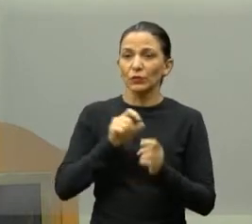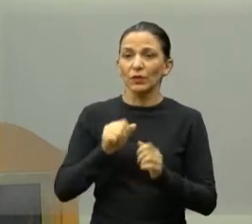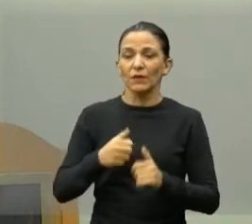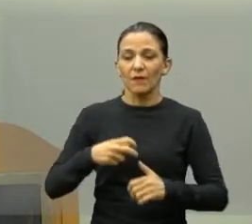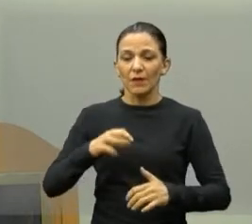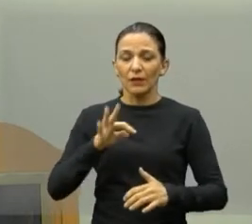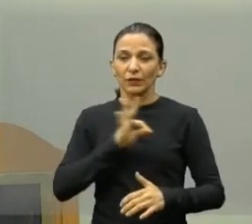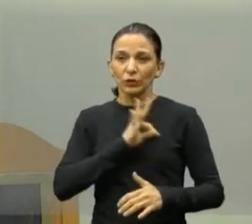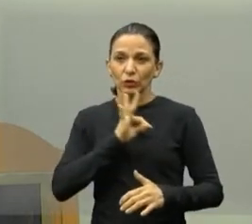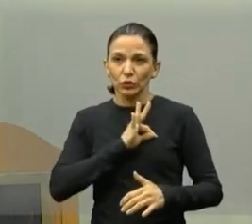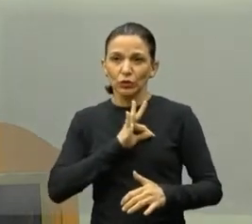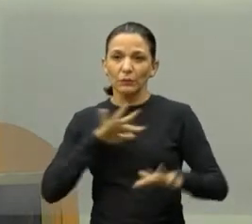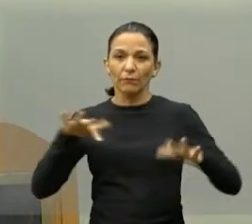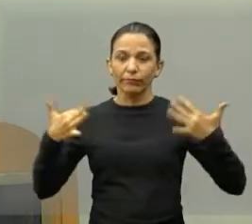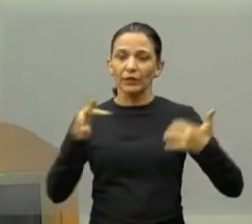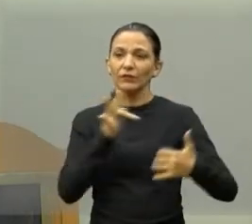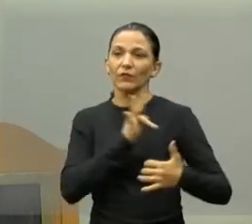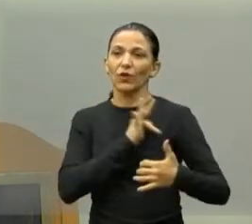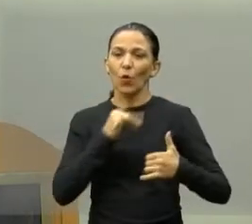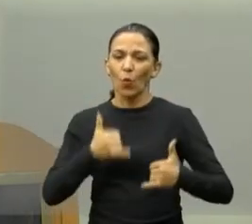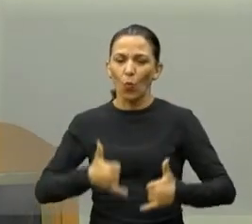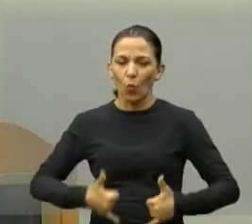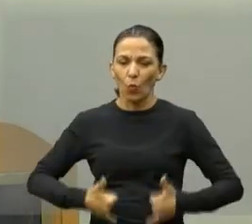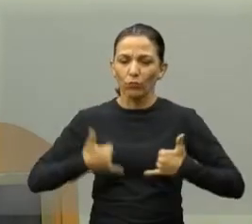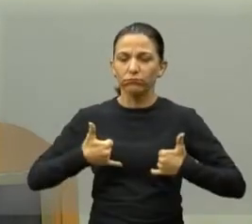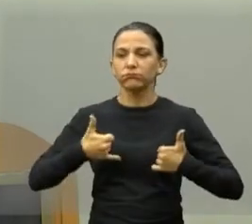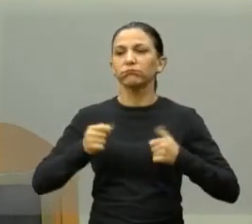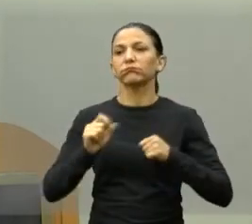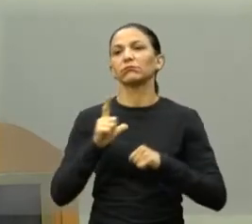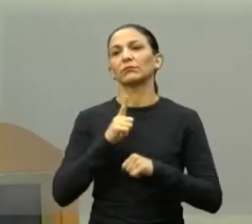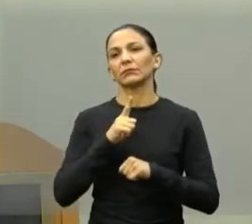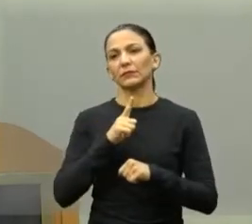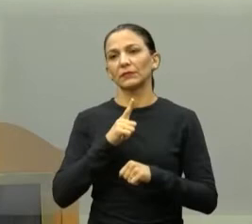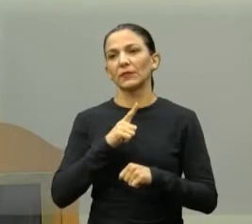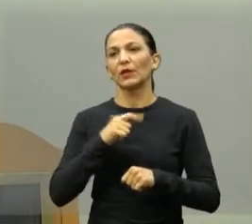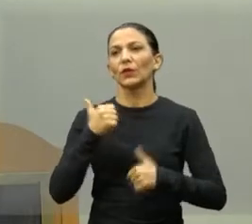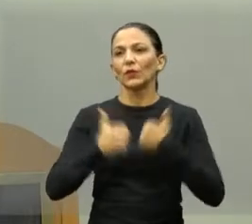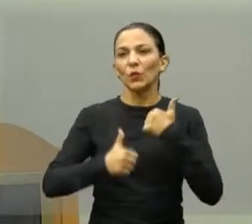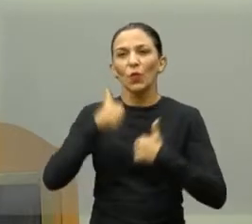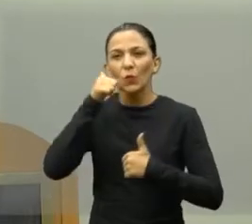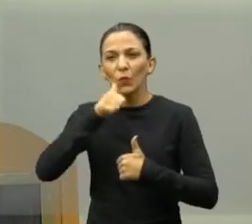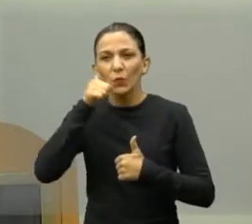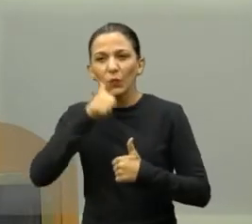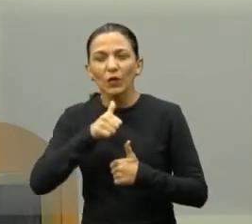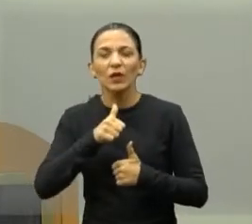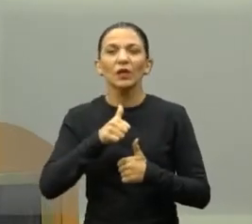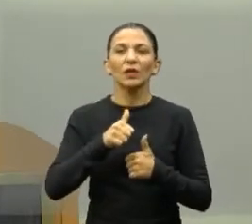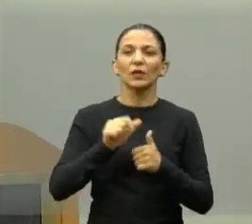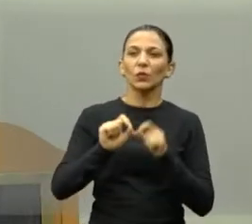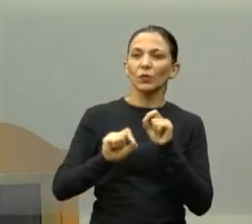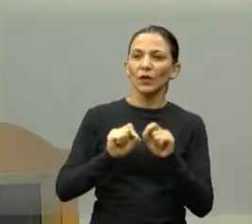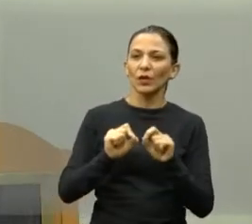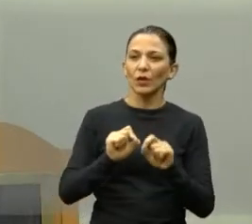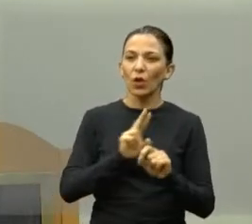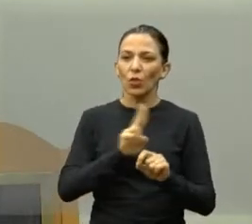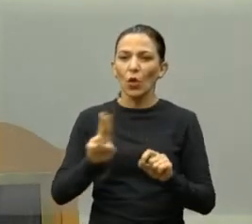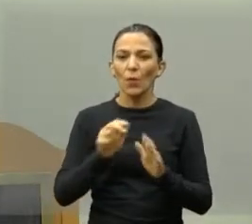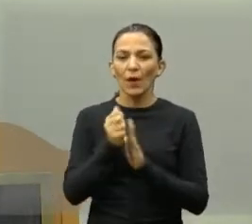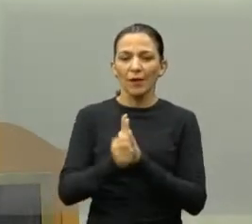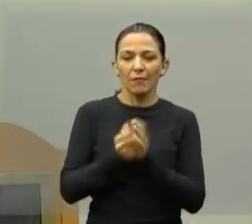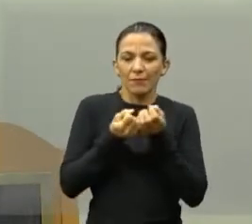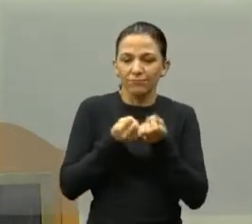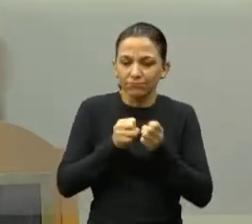orgulho para Araraquara orgulho de todos os jovens de toda a família agora de futebol feminino de todas as mulheres levam o nome da